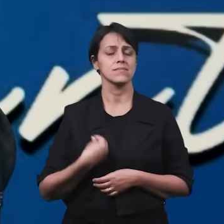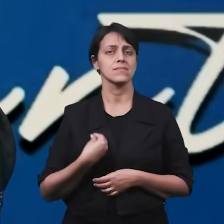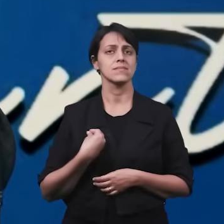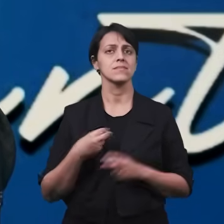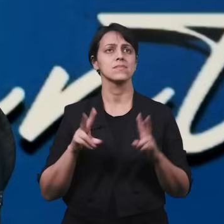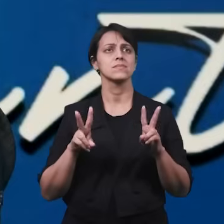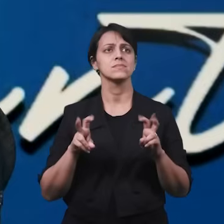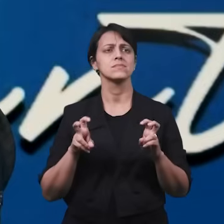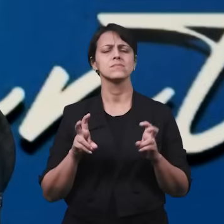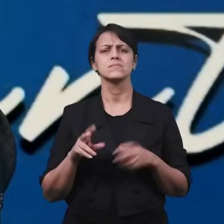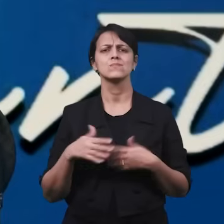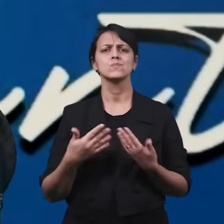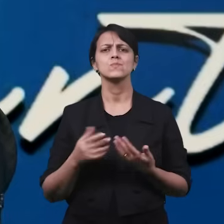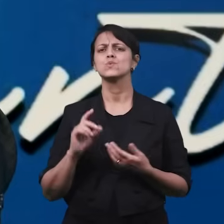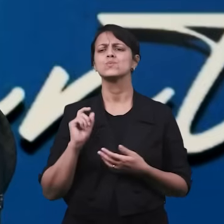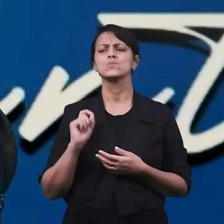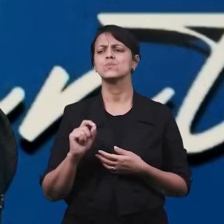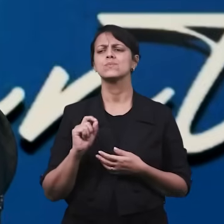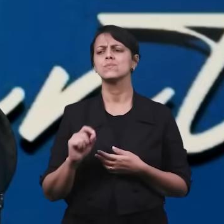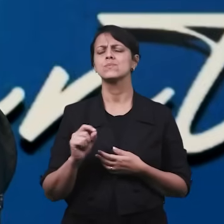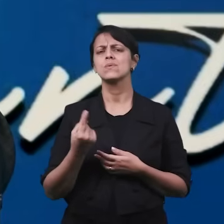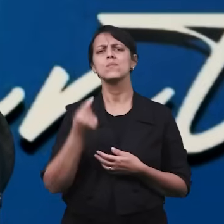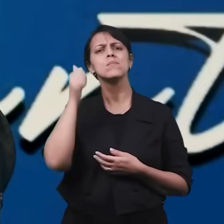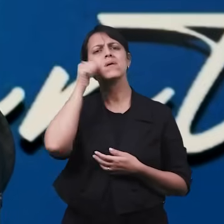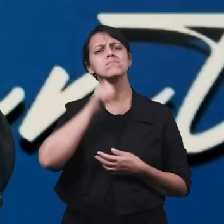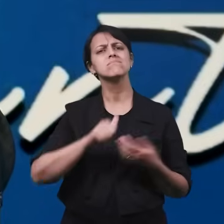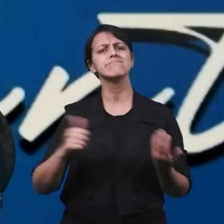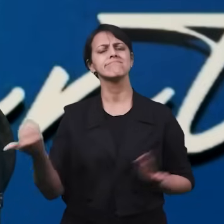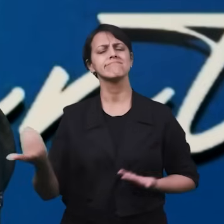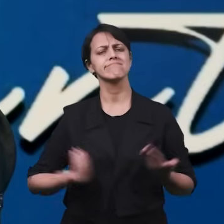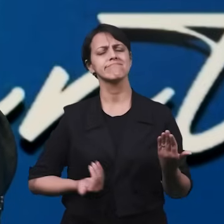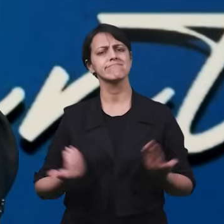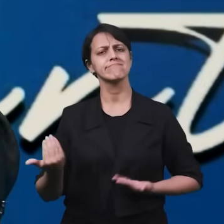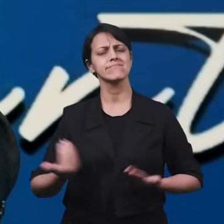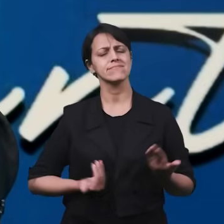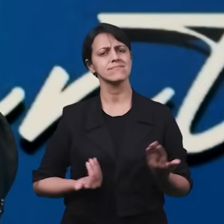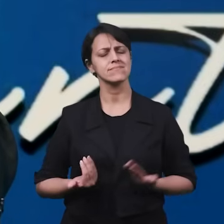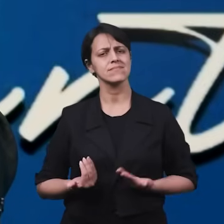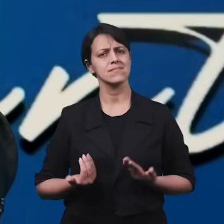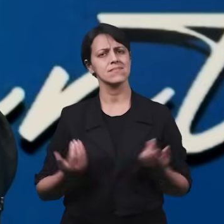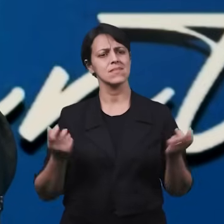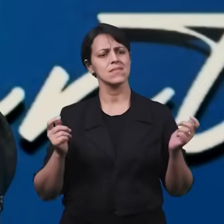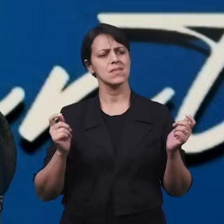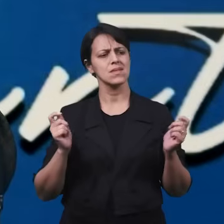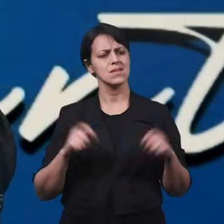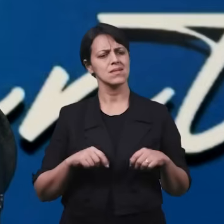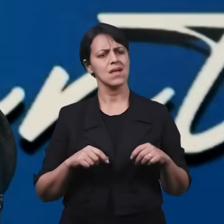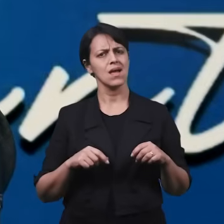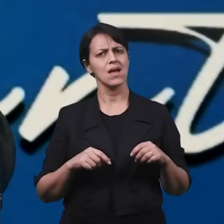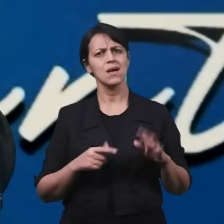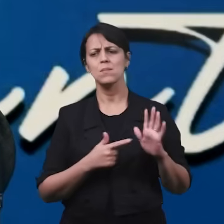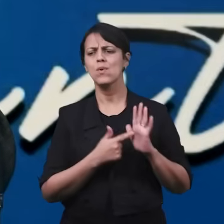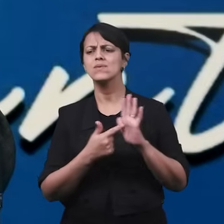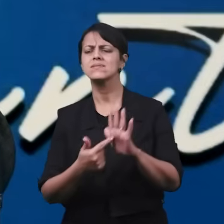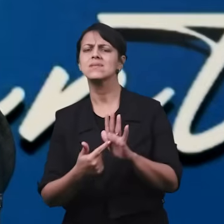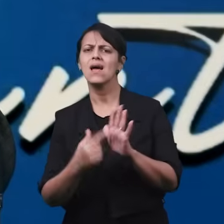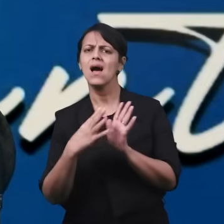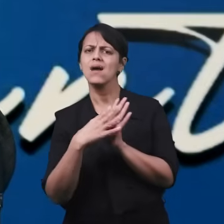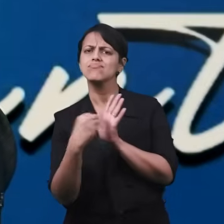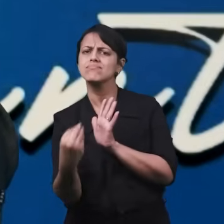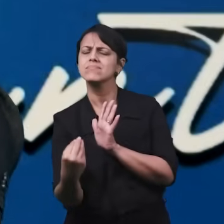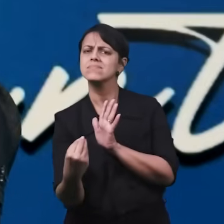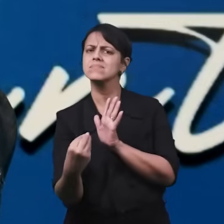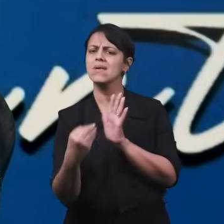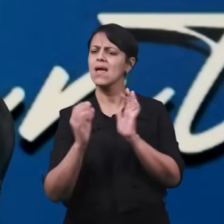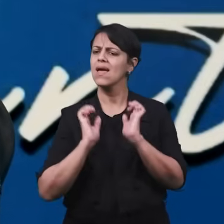de o que uma senhora na igreja pode oferecer como exemplo de ética para as senhoras, vamos